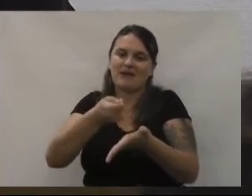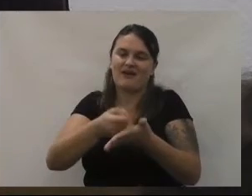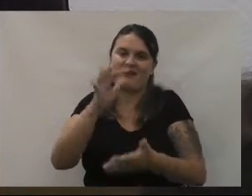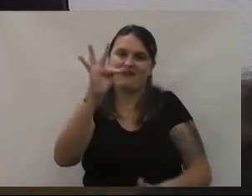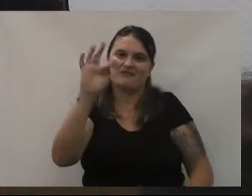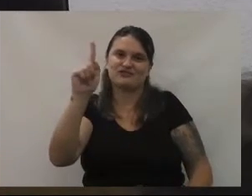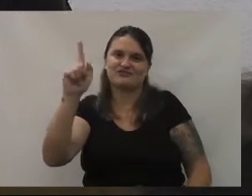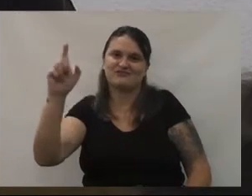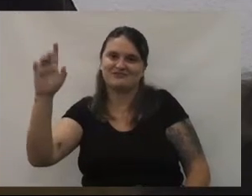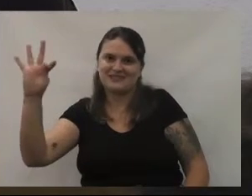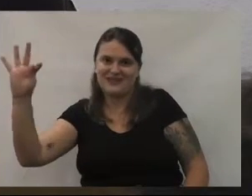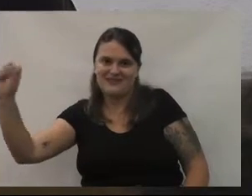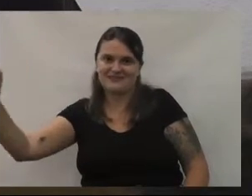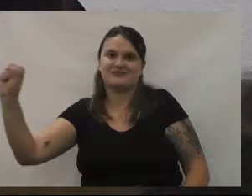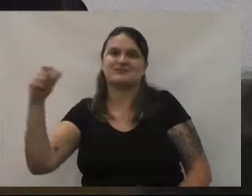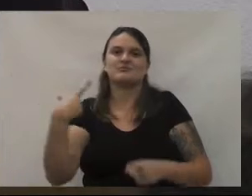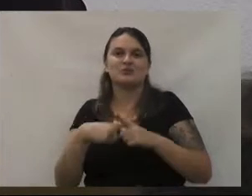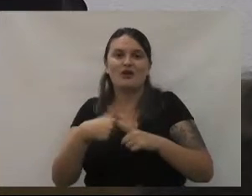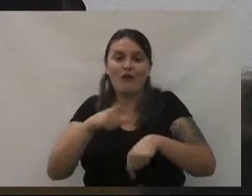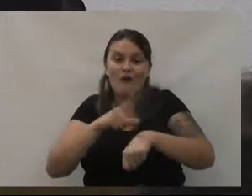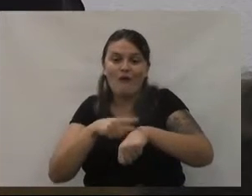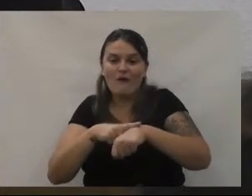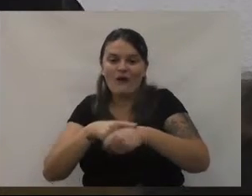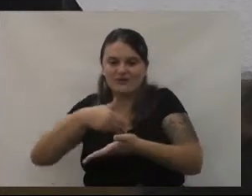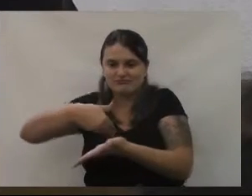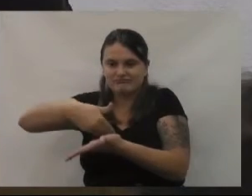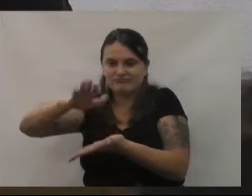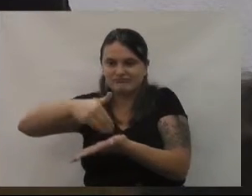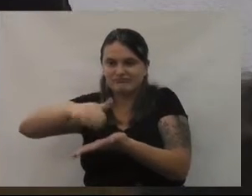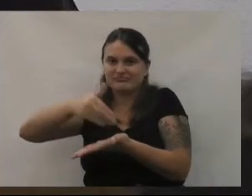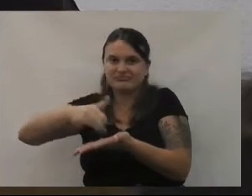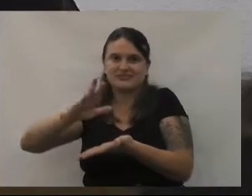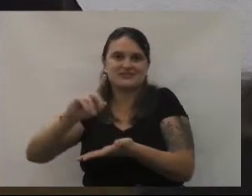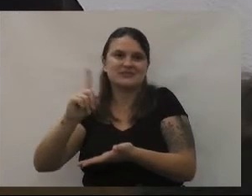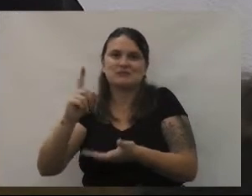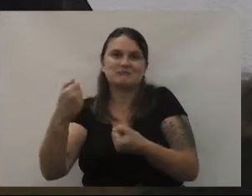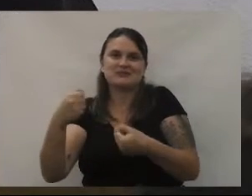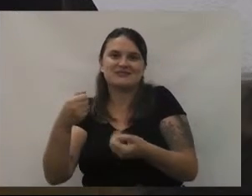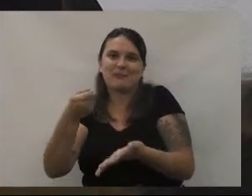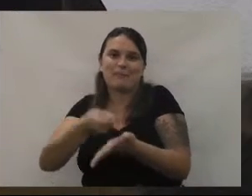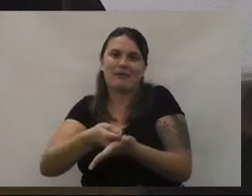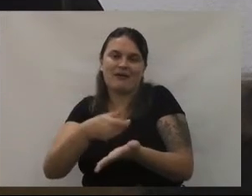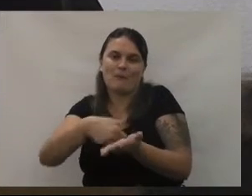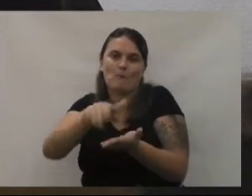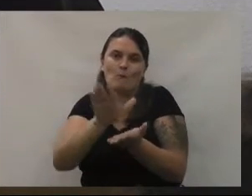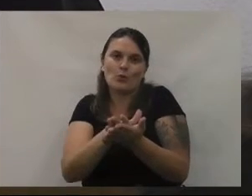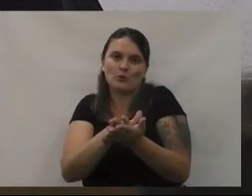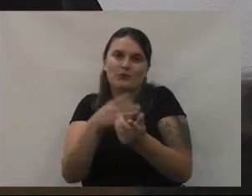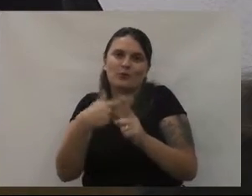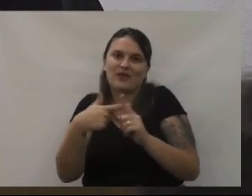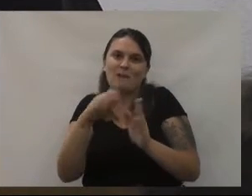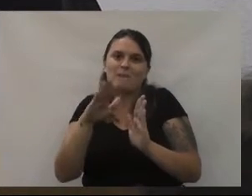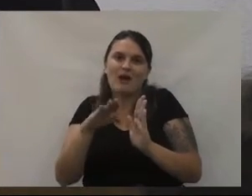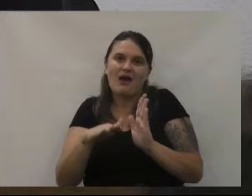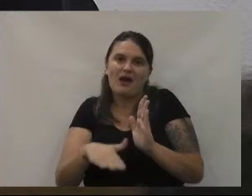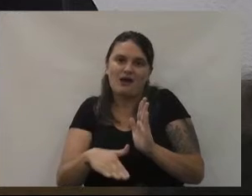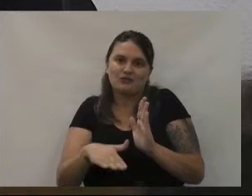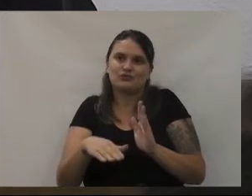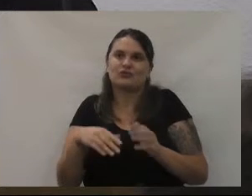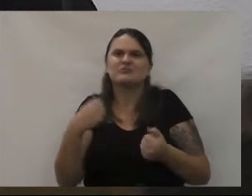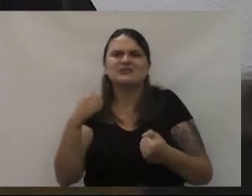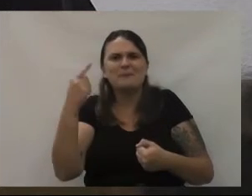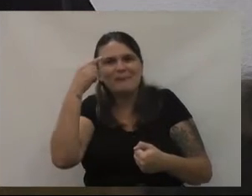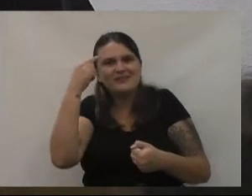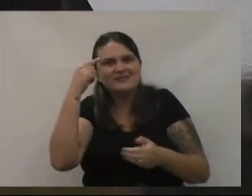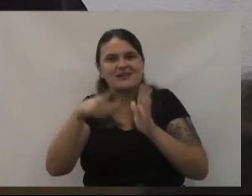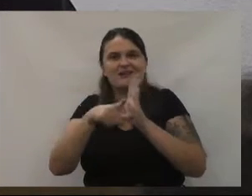empresário aí que vai contratar, porque na hora de demitir vai ficar muito mais barato para ele. Então, são